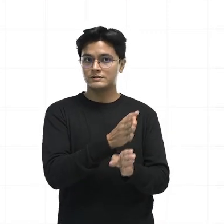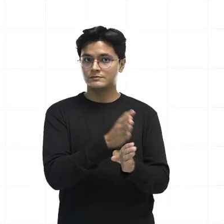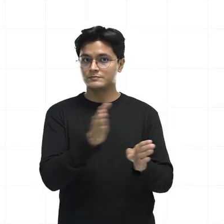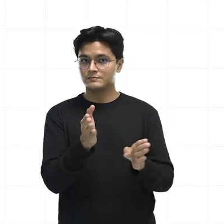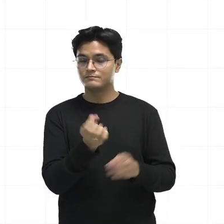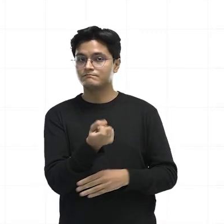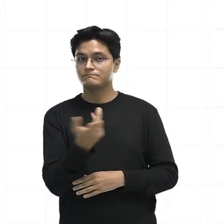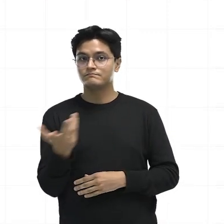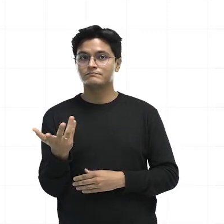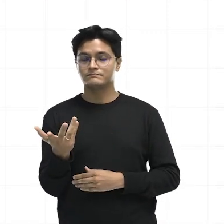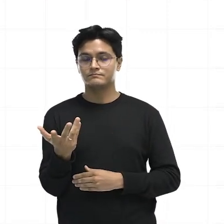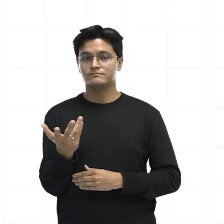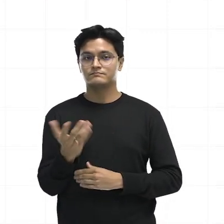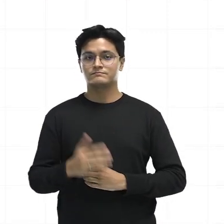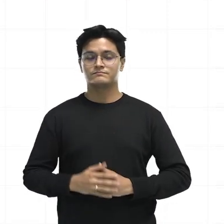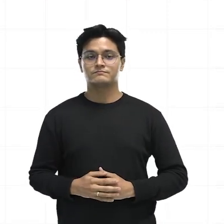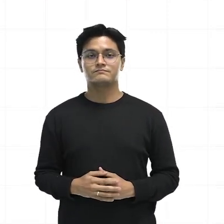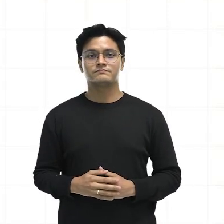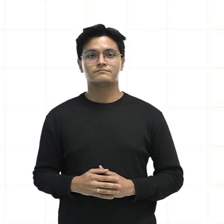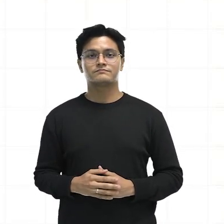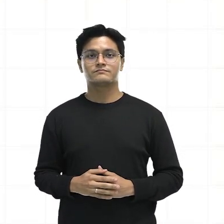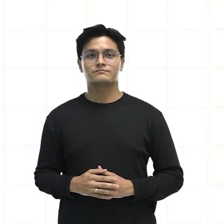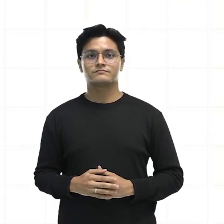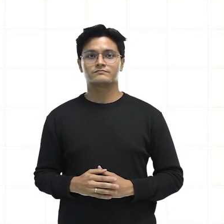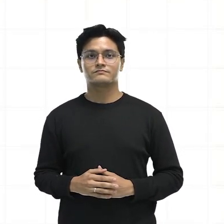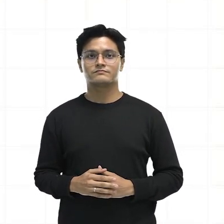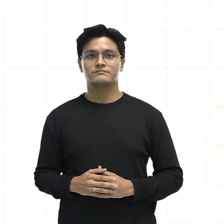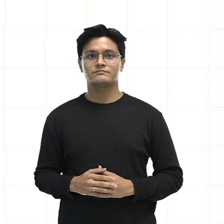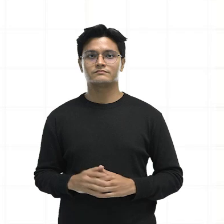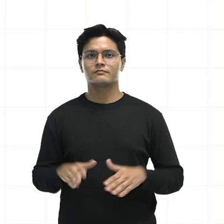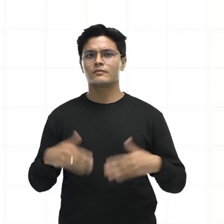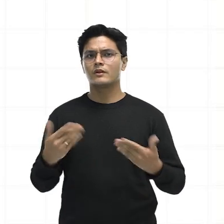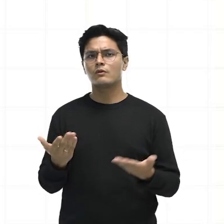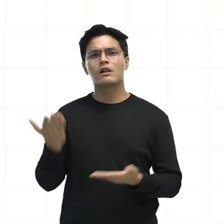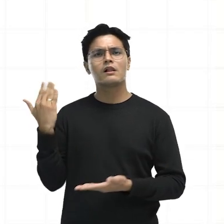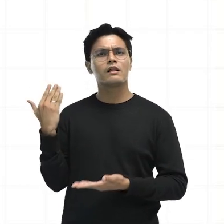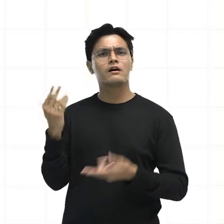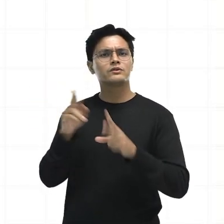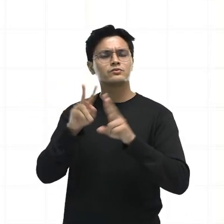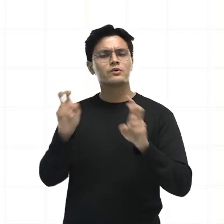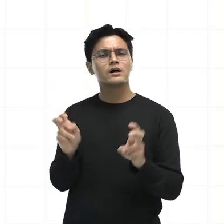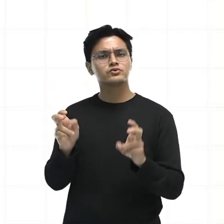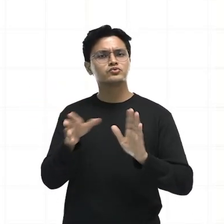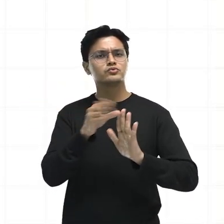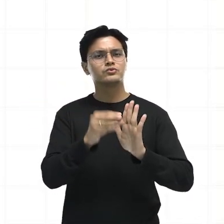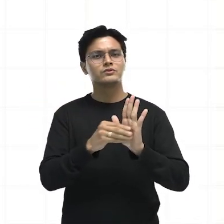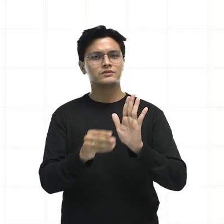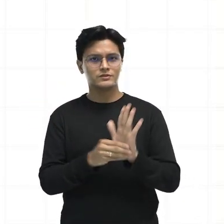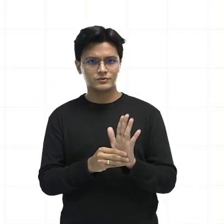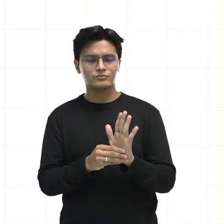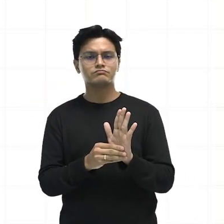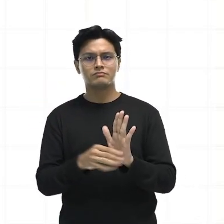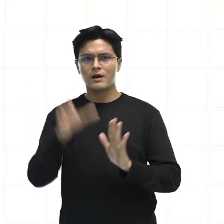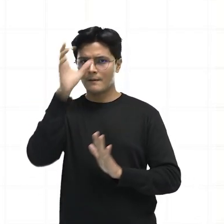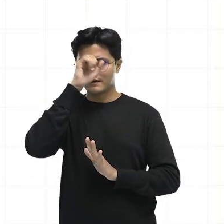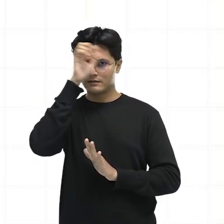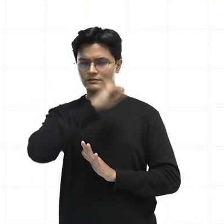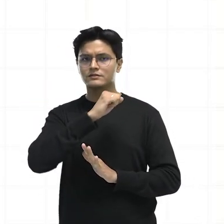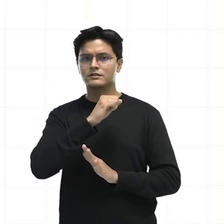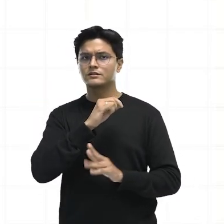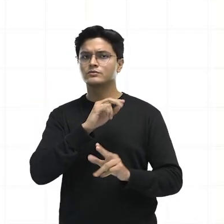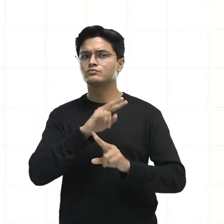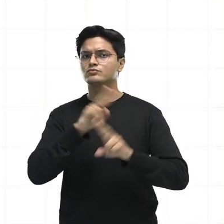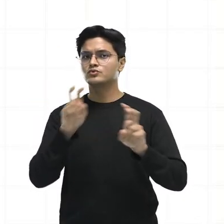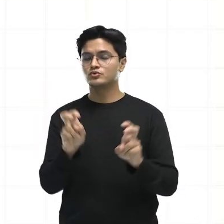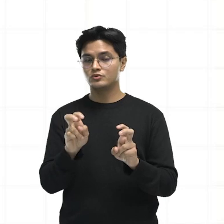Então foi um dos primeiros conteúdos que nós trabalhamos nessa unidade 2, foram os